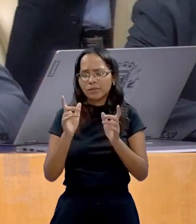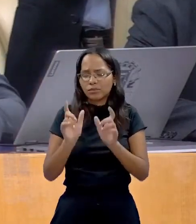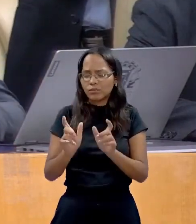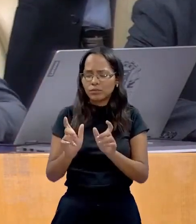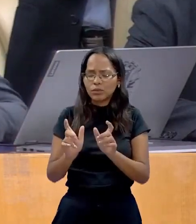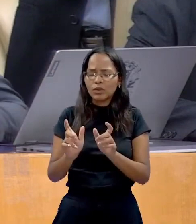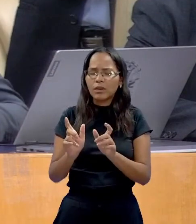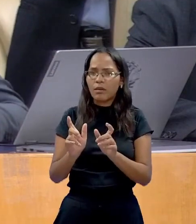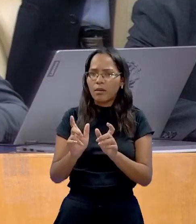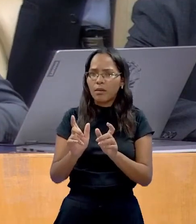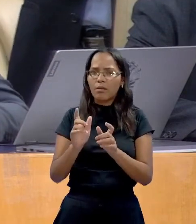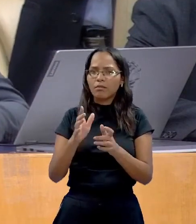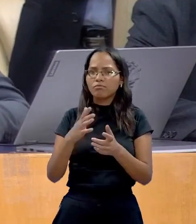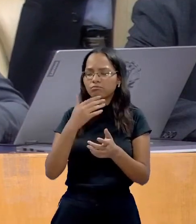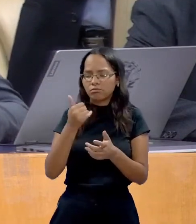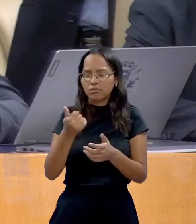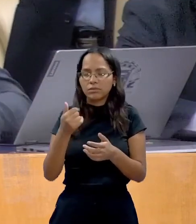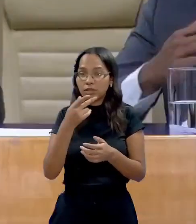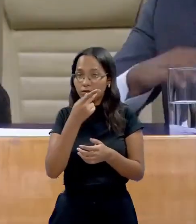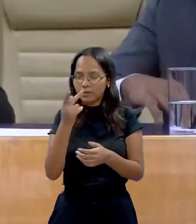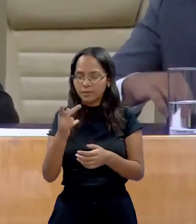cidade. Projeto seguinte.